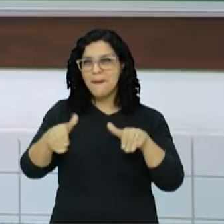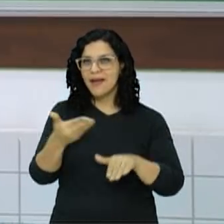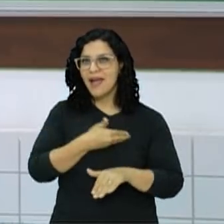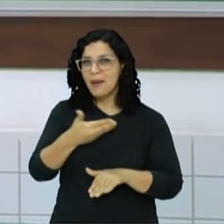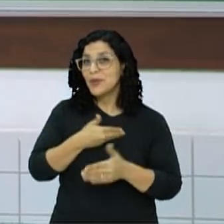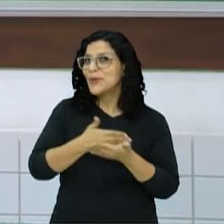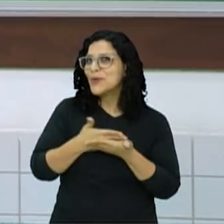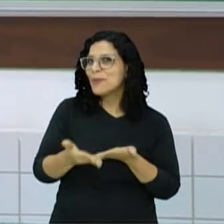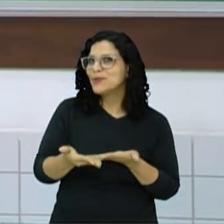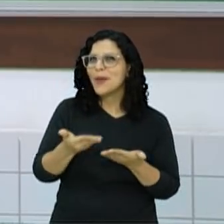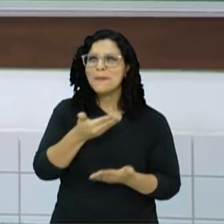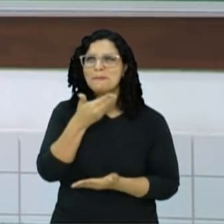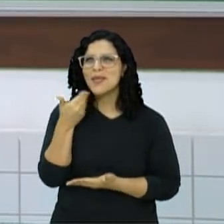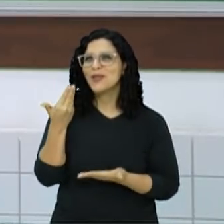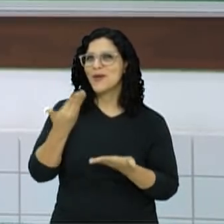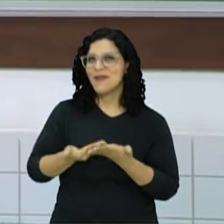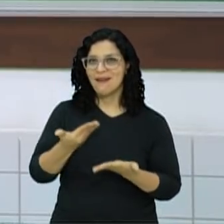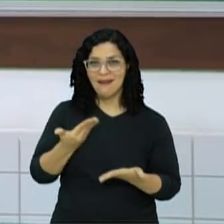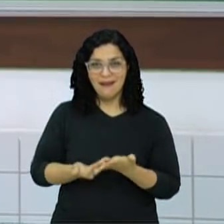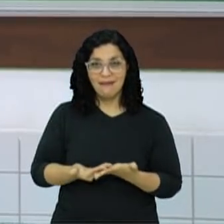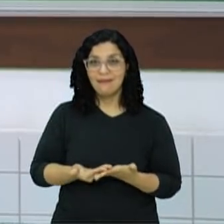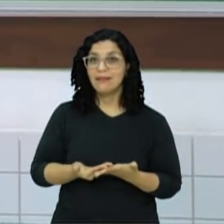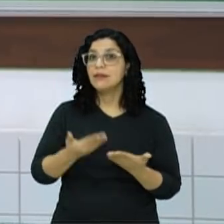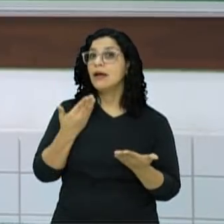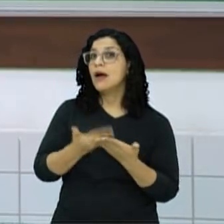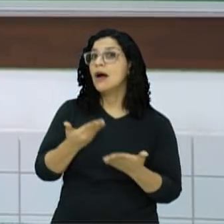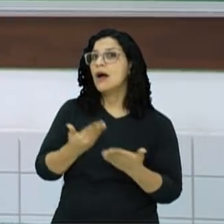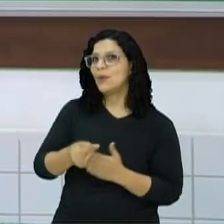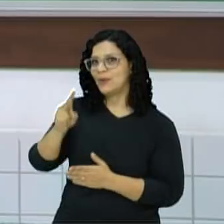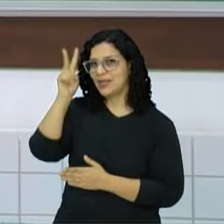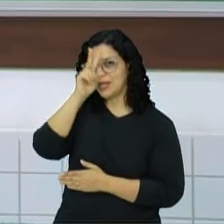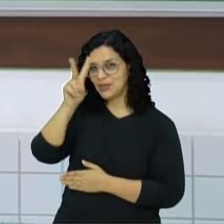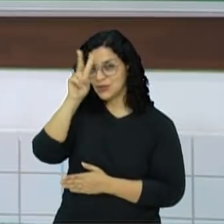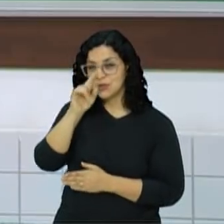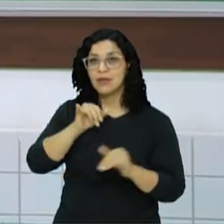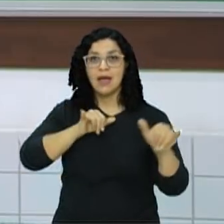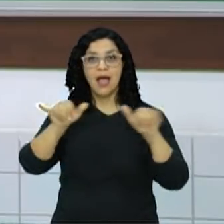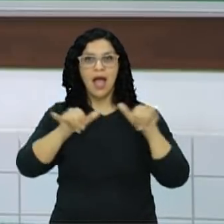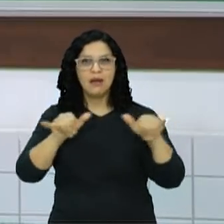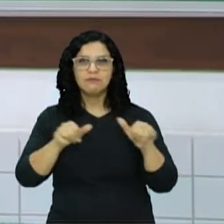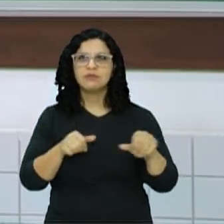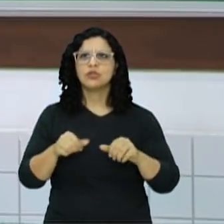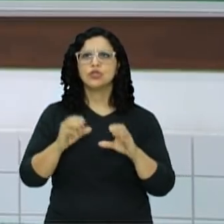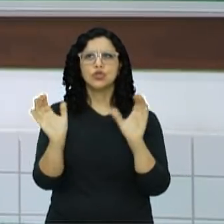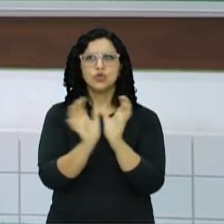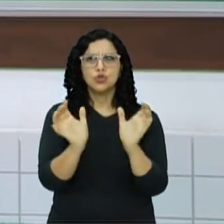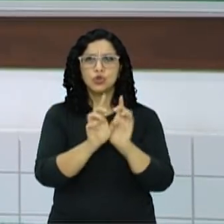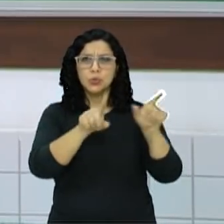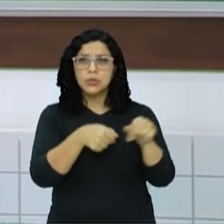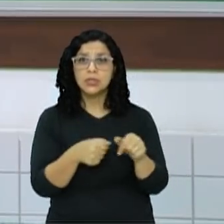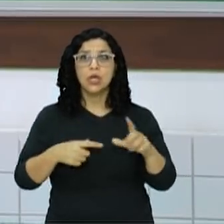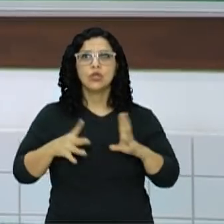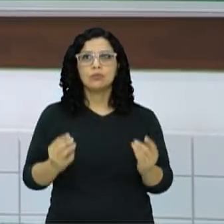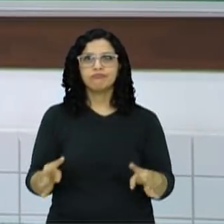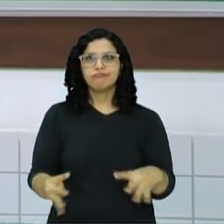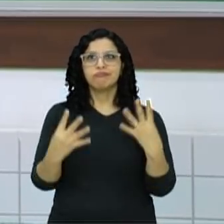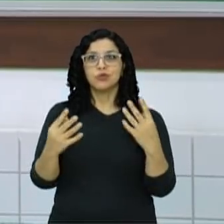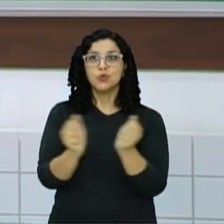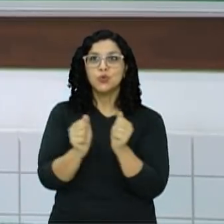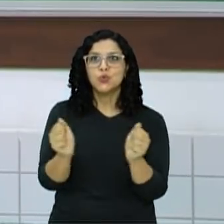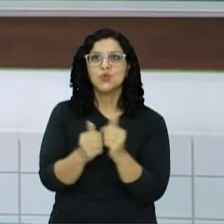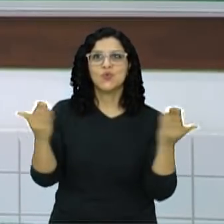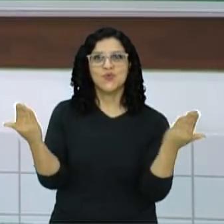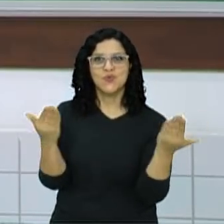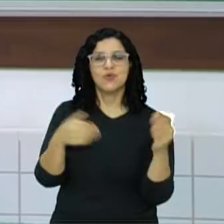que começou a melhor aula. Começou a aula de História. Então avisa todo mundo, manda no grupo da sala, todo mundo acompanhar